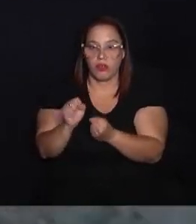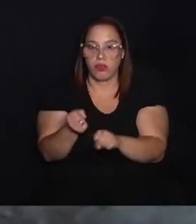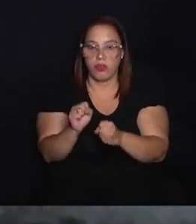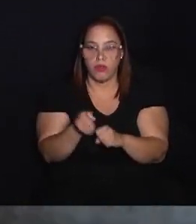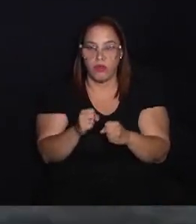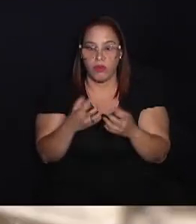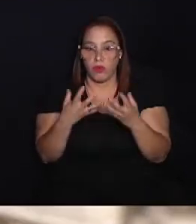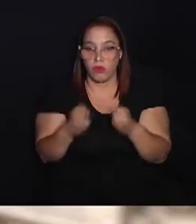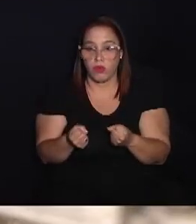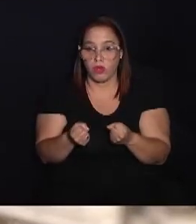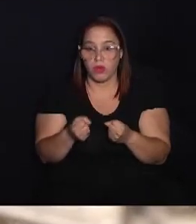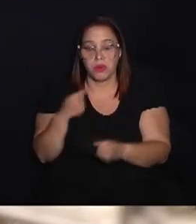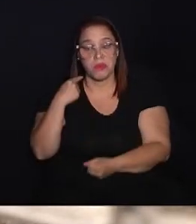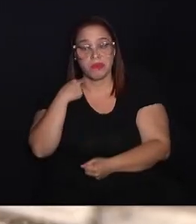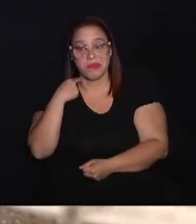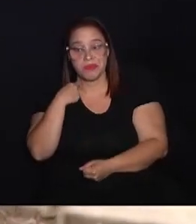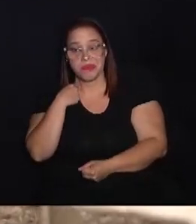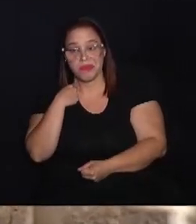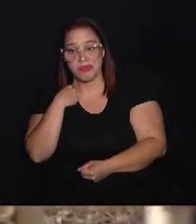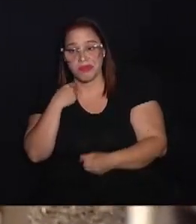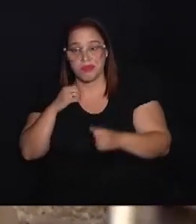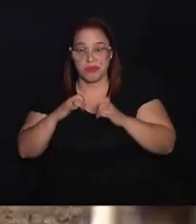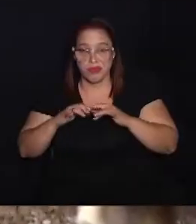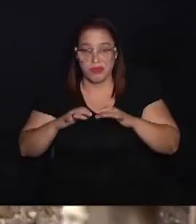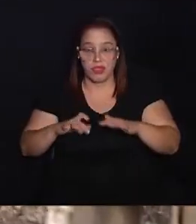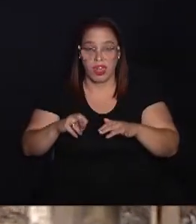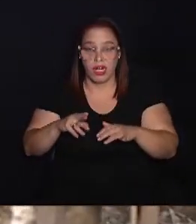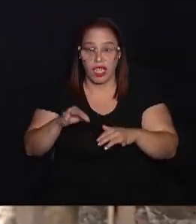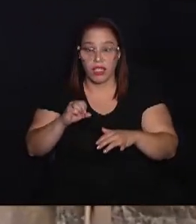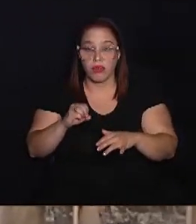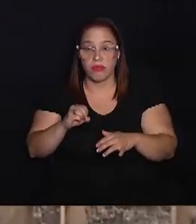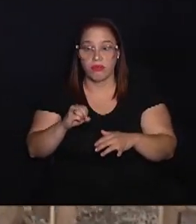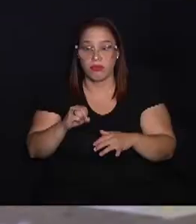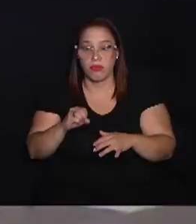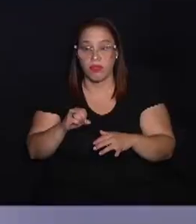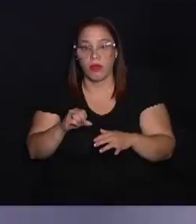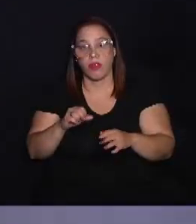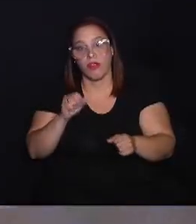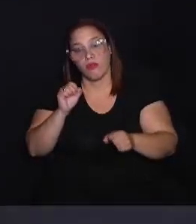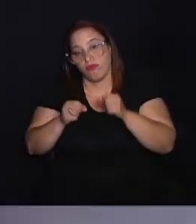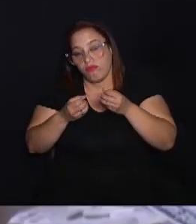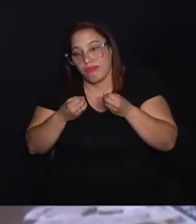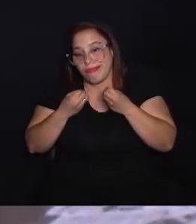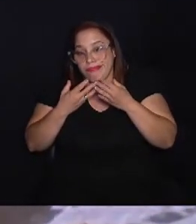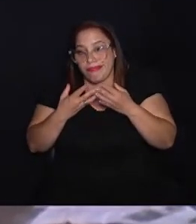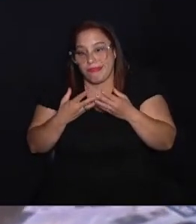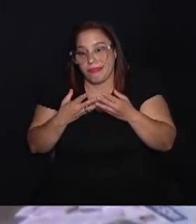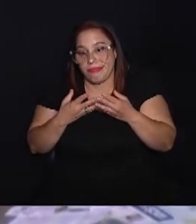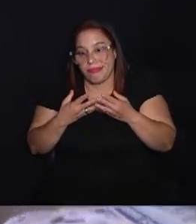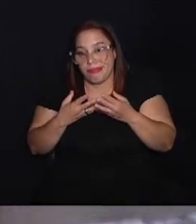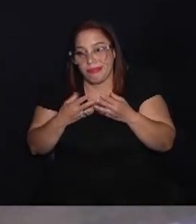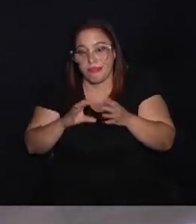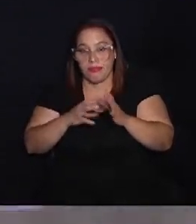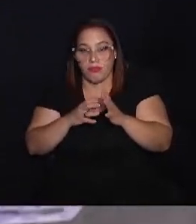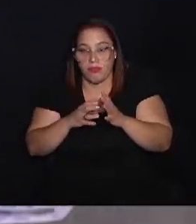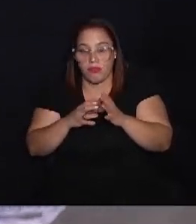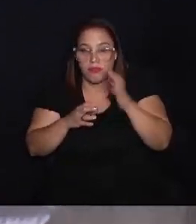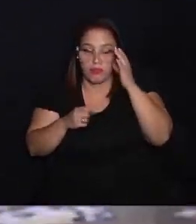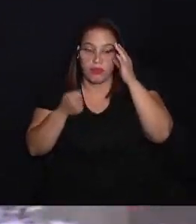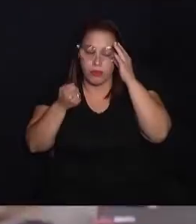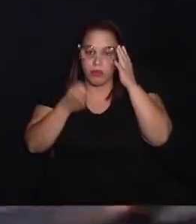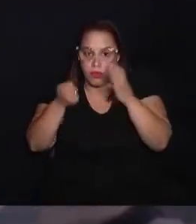com as pessoas, Gabriel, eu pude sentir as dores, né? Mas a esperança e o carinho da nossa gente pela